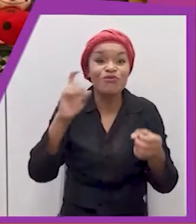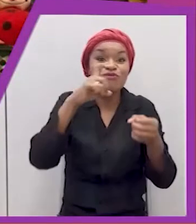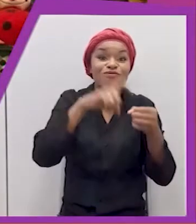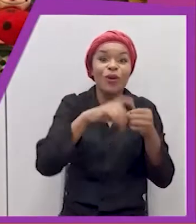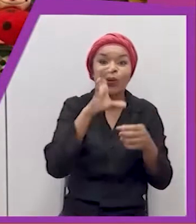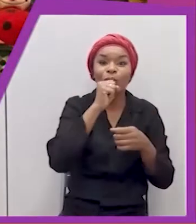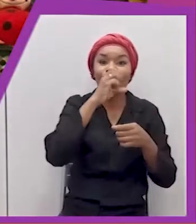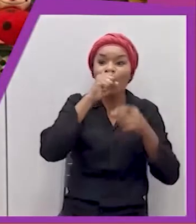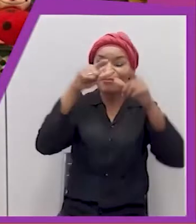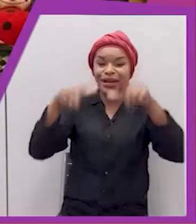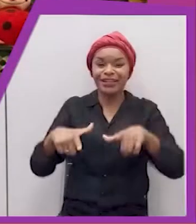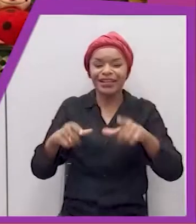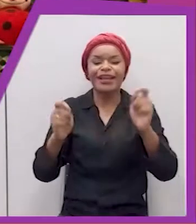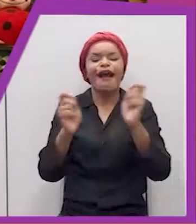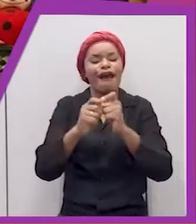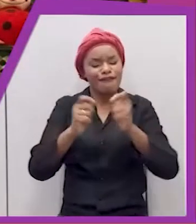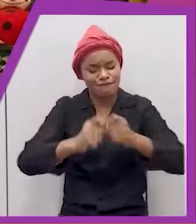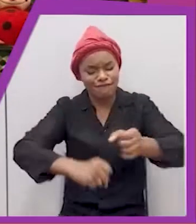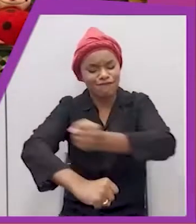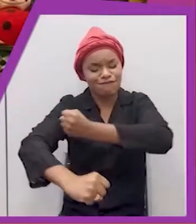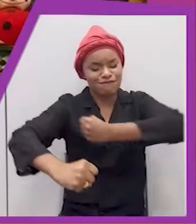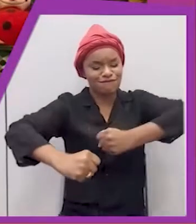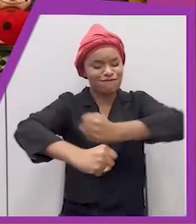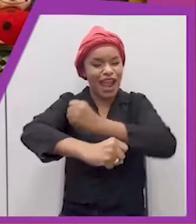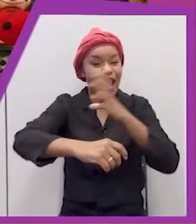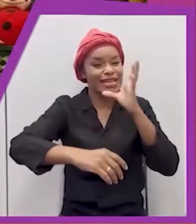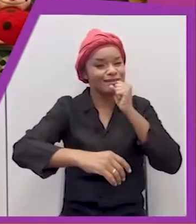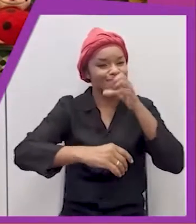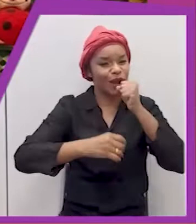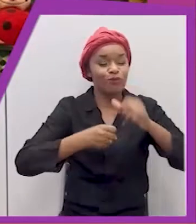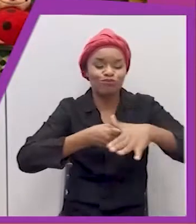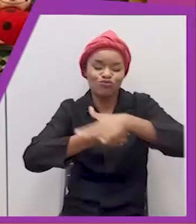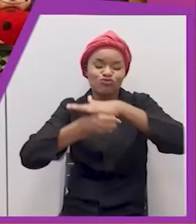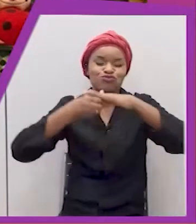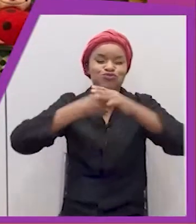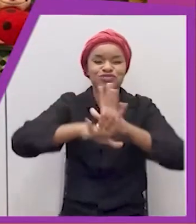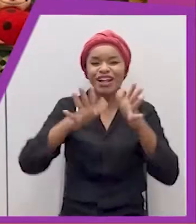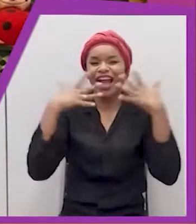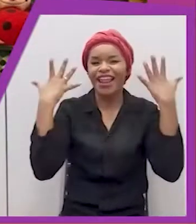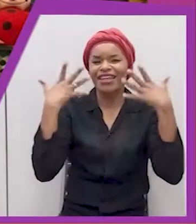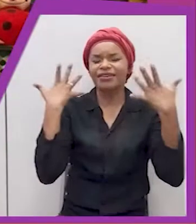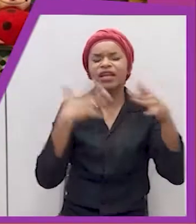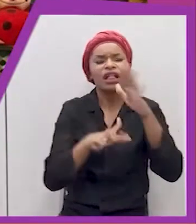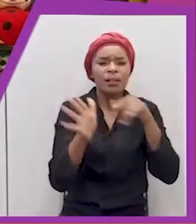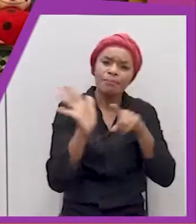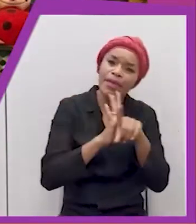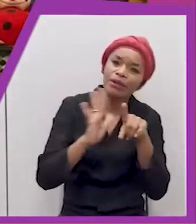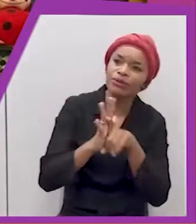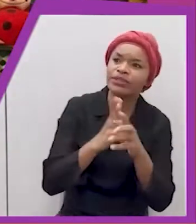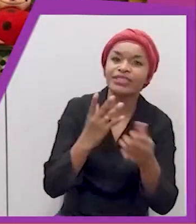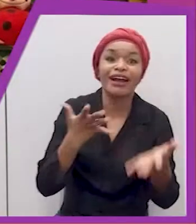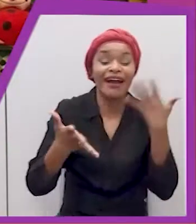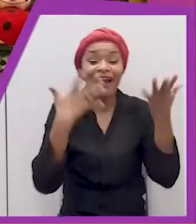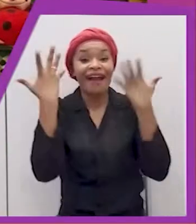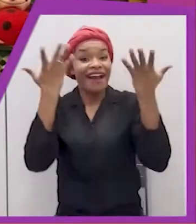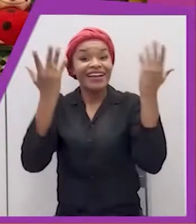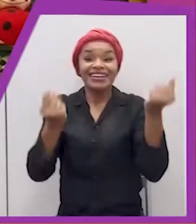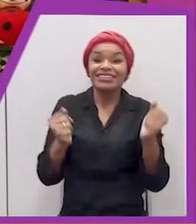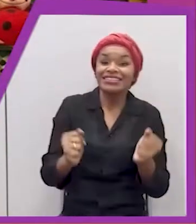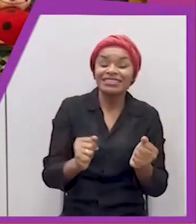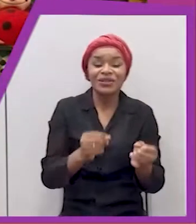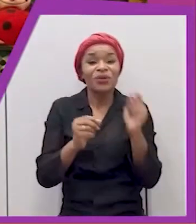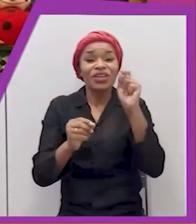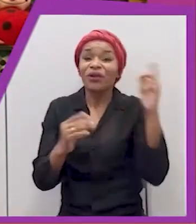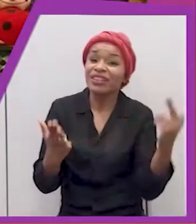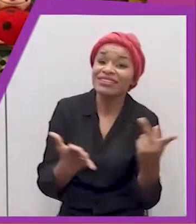recheados de alegria e todos se perguntavam numa grande Euforia o que foi que